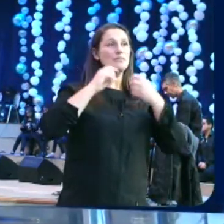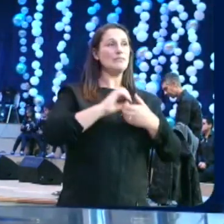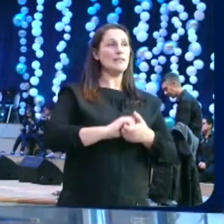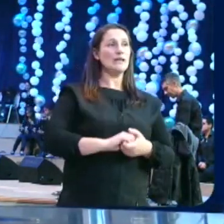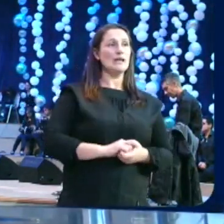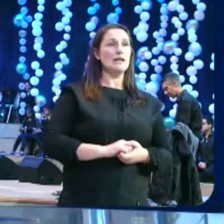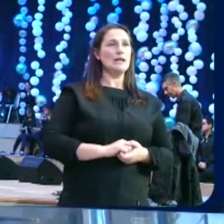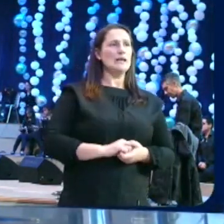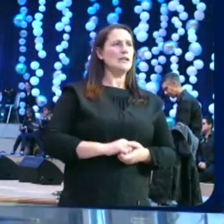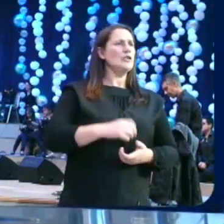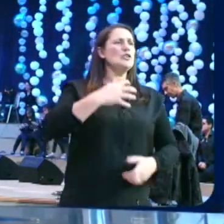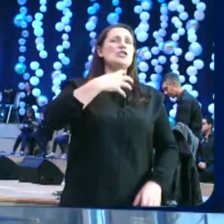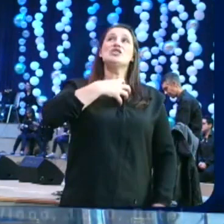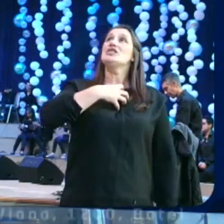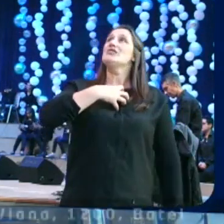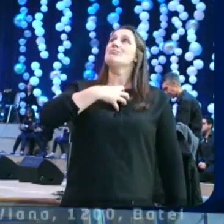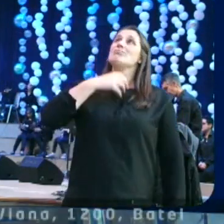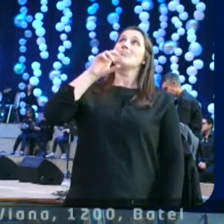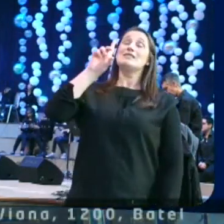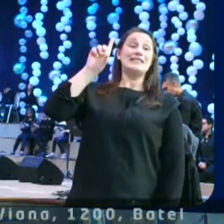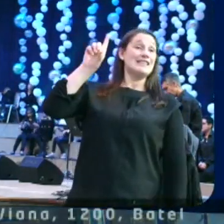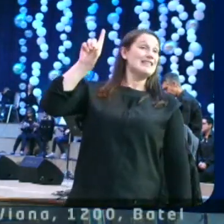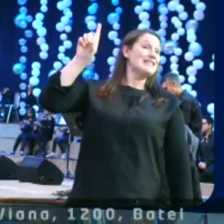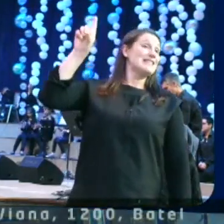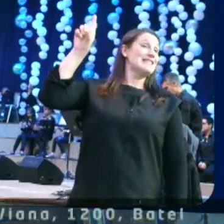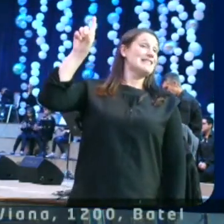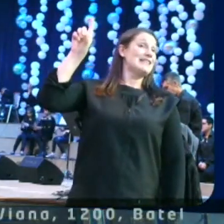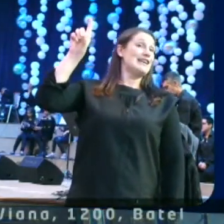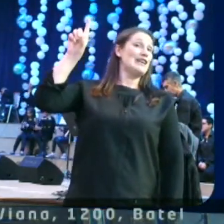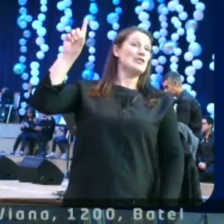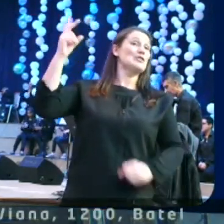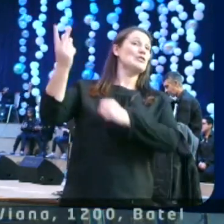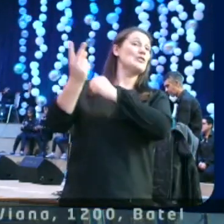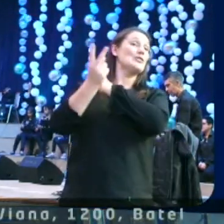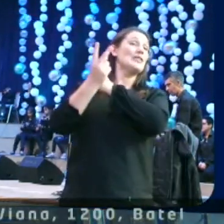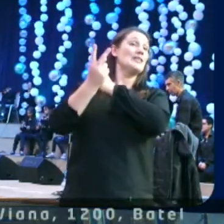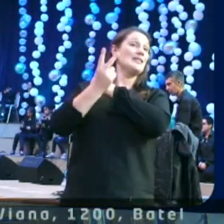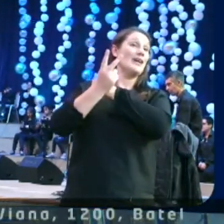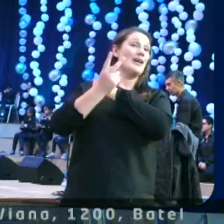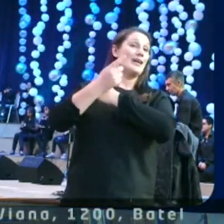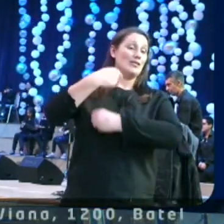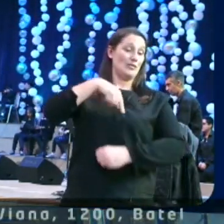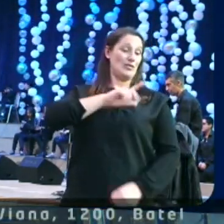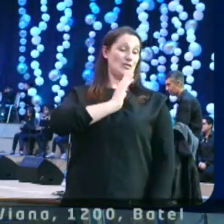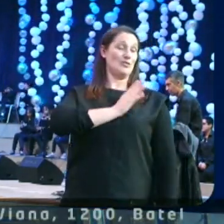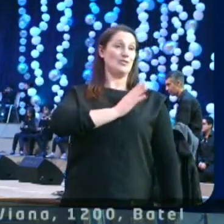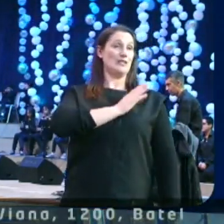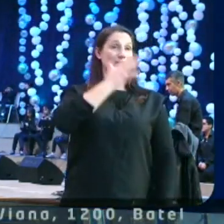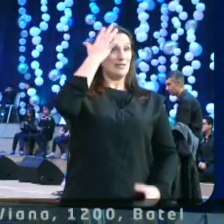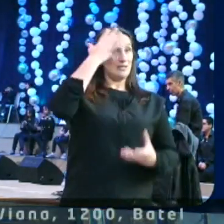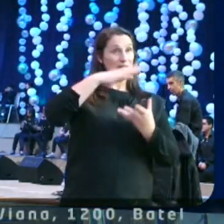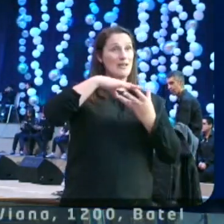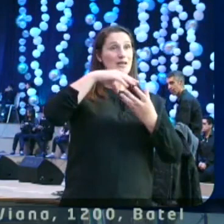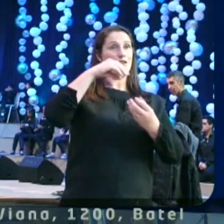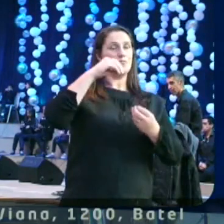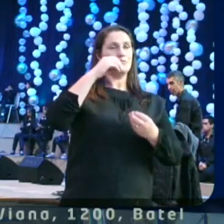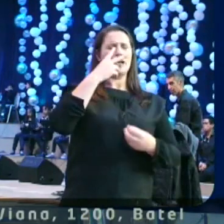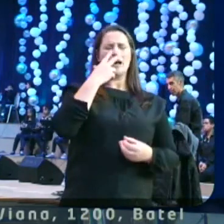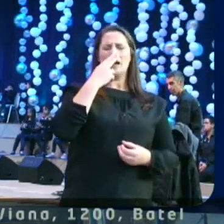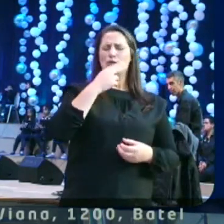de Deus tentar trabalhar a nossa alma e o nosso coração. Eu acho que uma das coisas